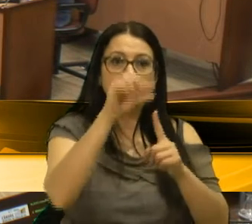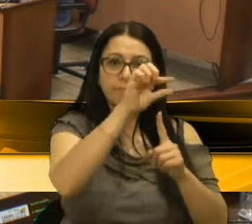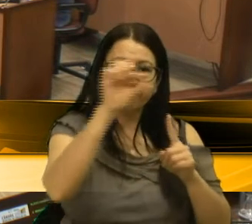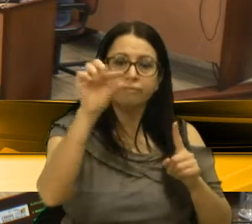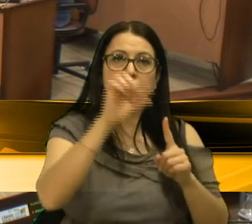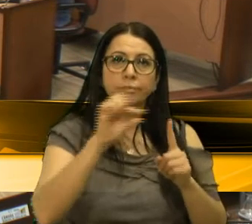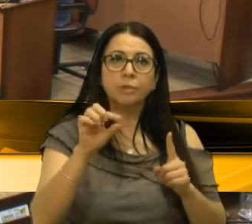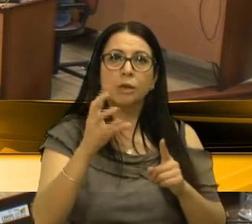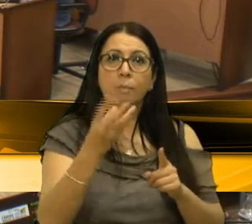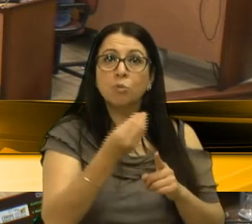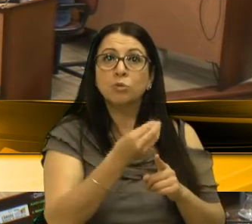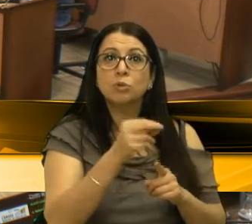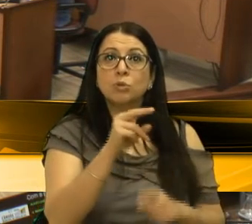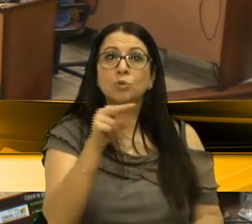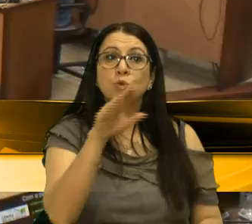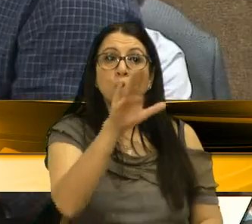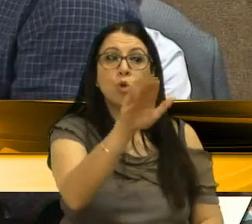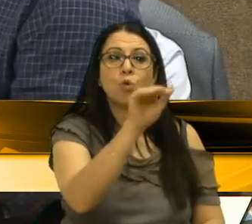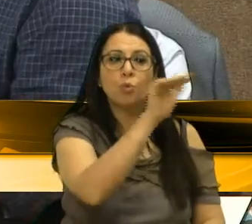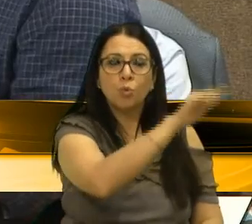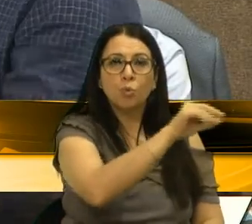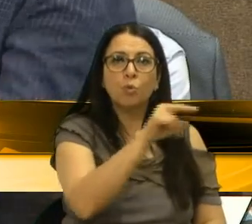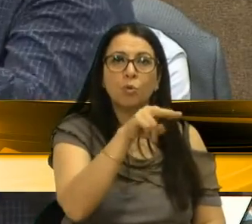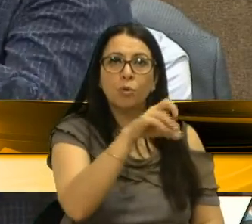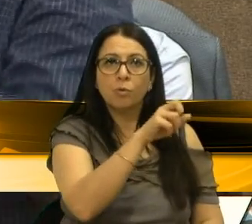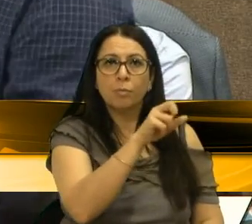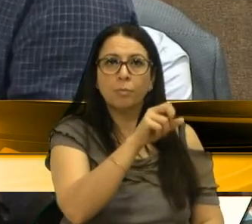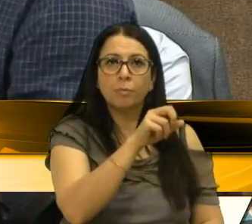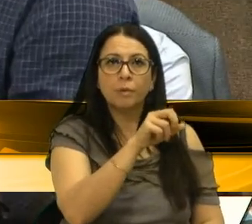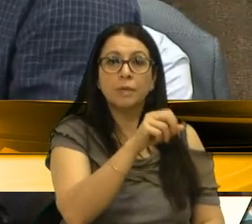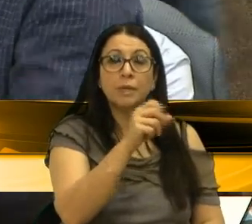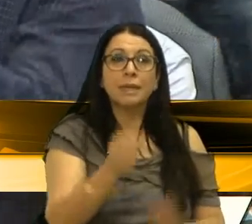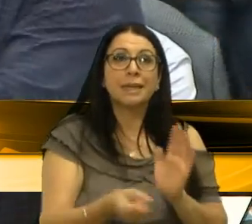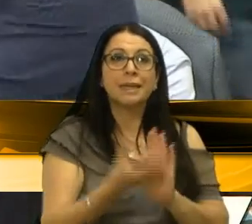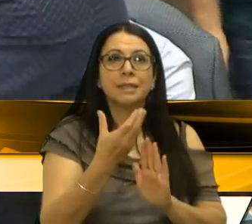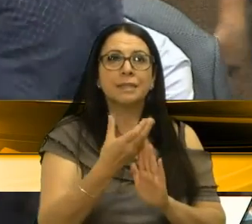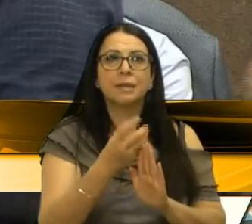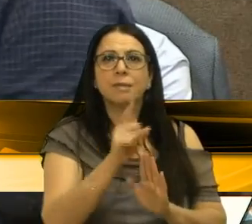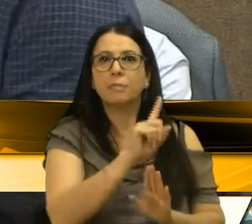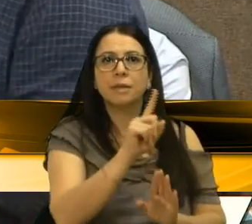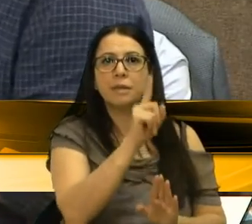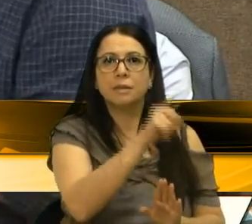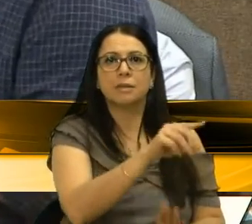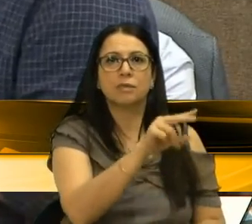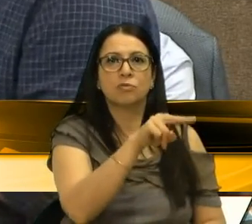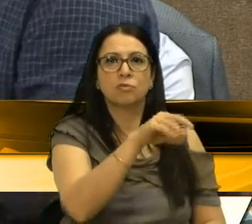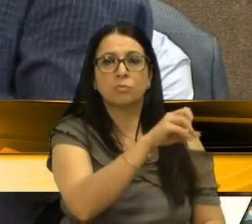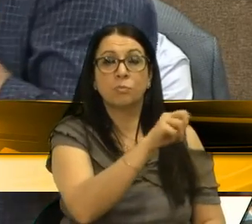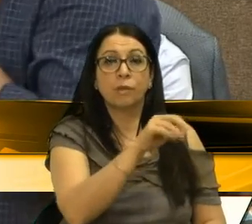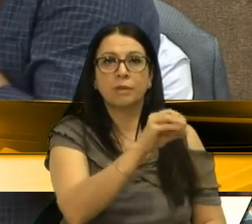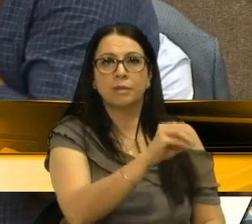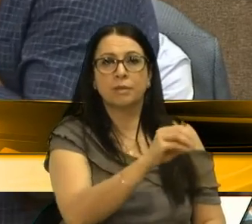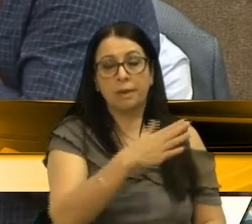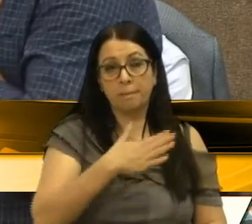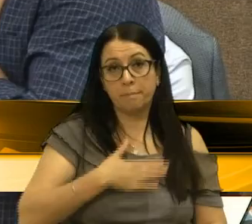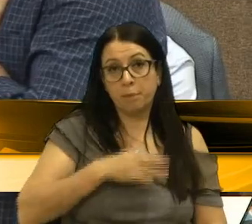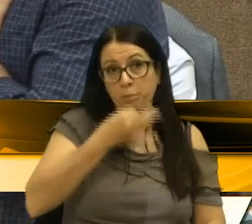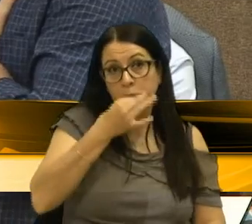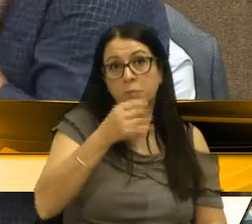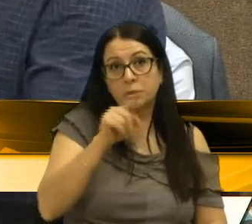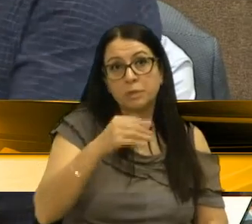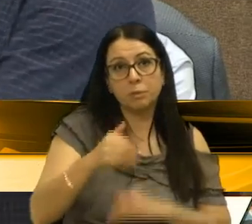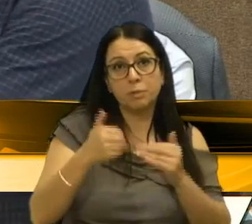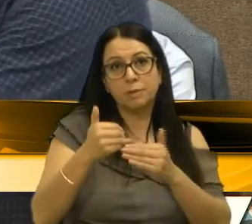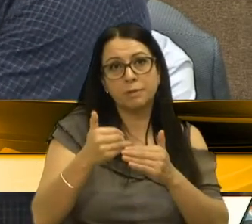muitas nomeações, muitas criações, mas deixamos as nomeações. No meu entendimento, esse é um